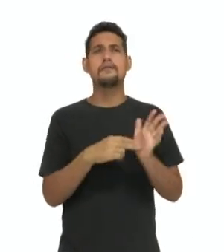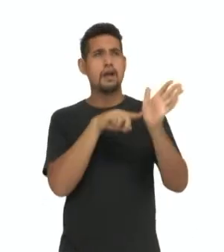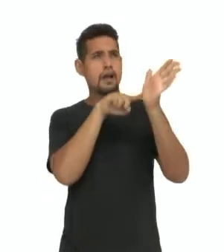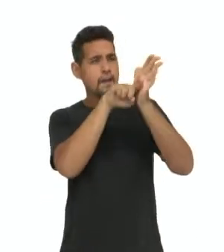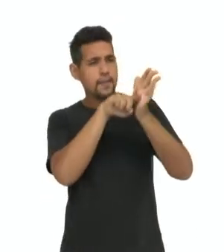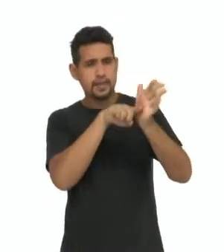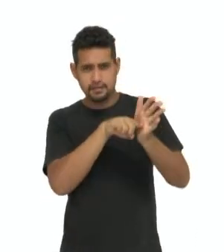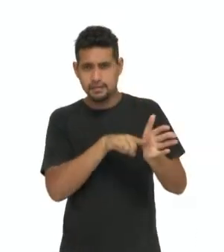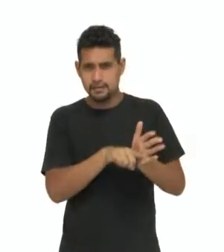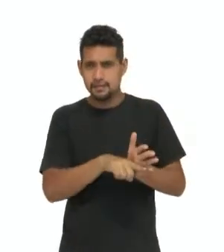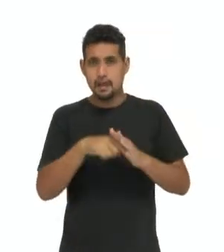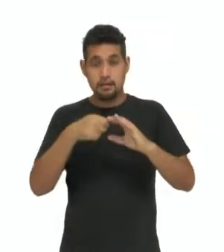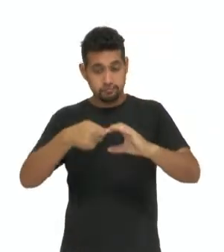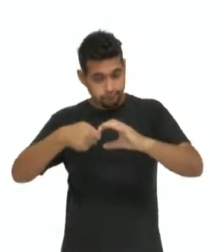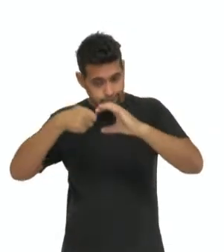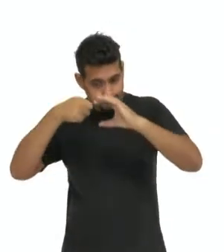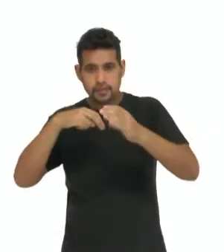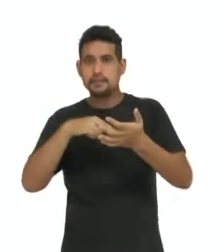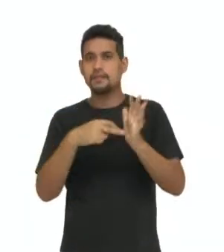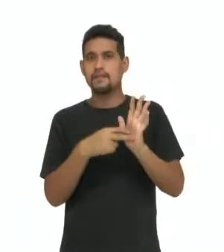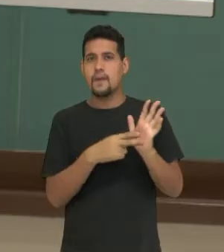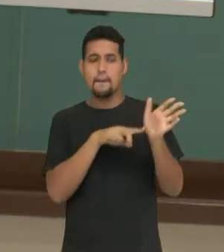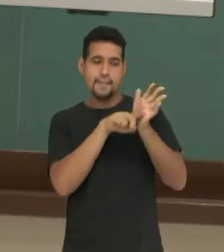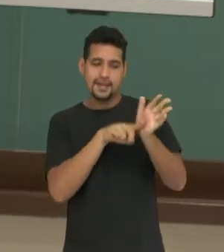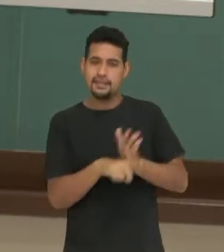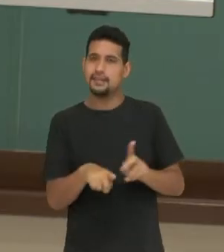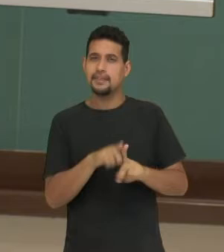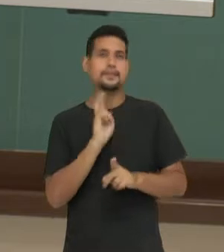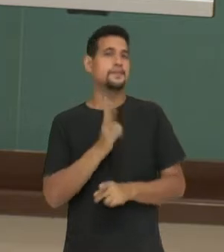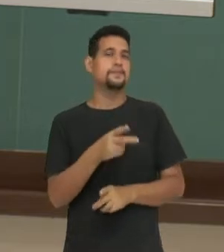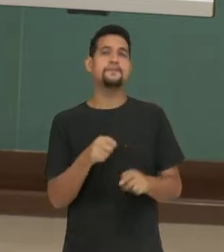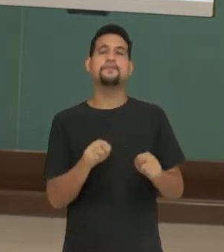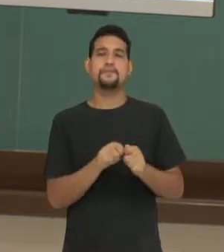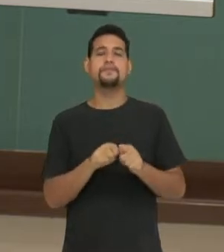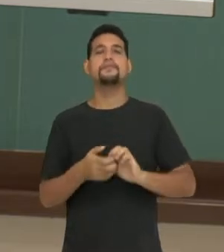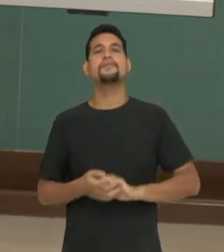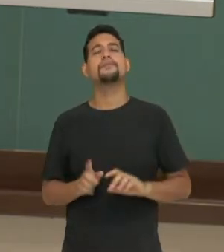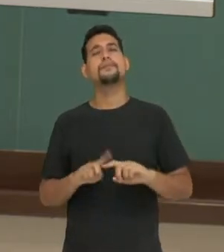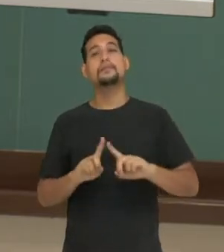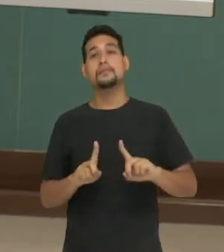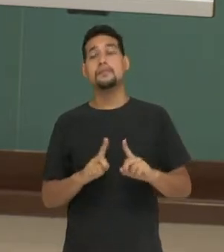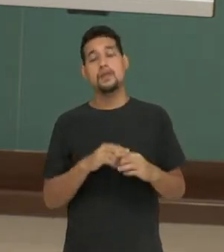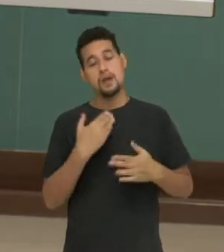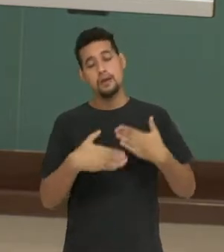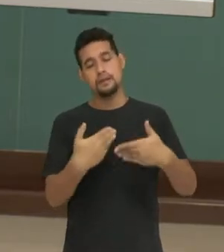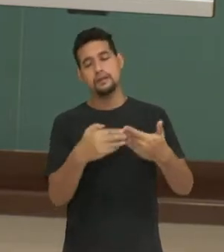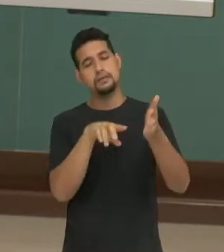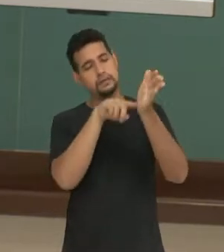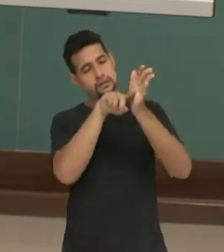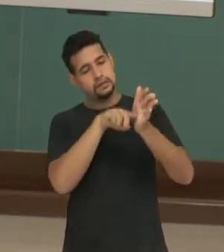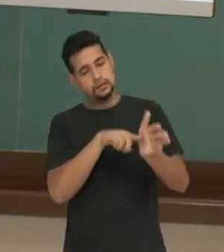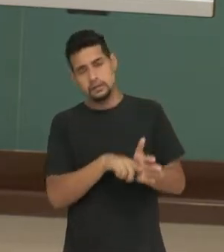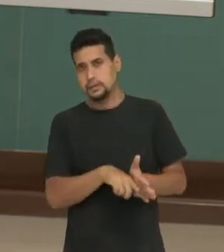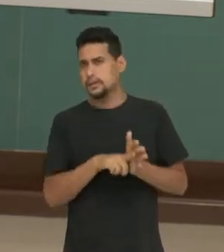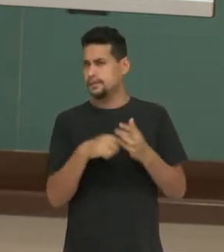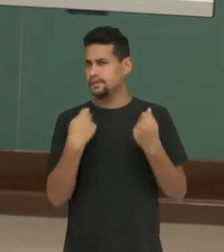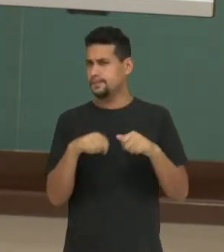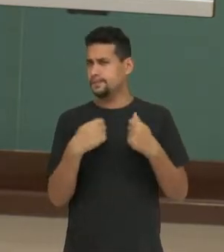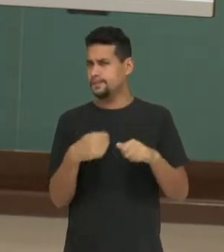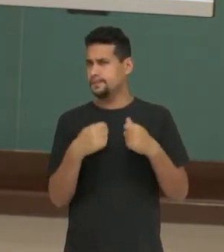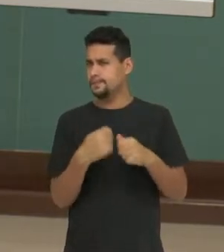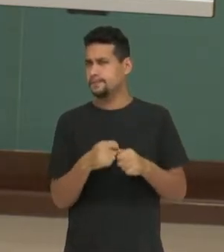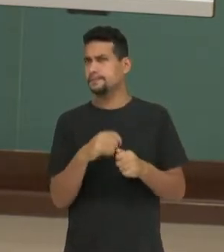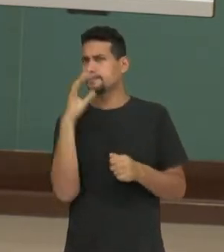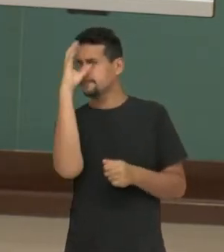pesquisa, a qual vocês estão cotidianamente acostumados a fazer. Né? Então, é esse processo de pesquisador que precisa ser aguçado